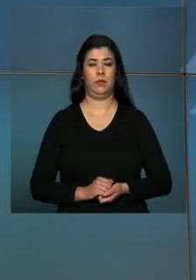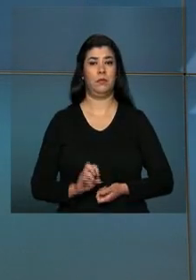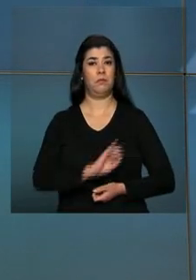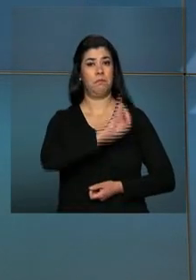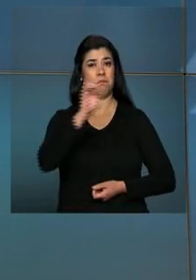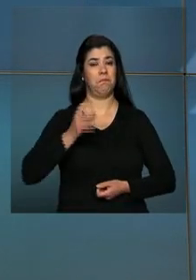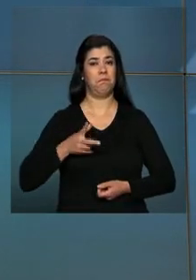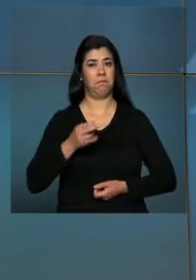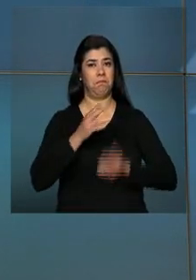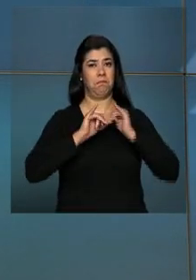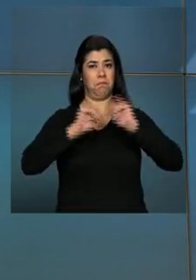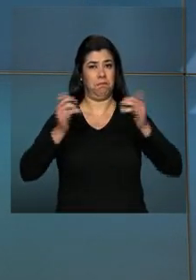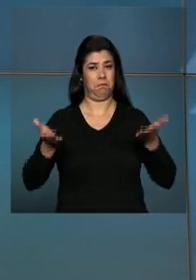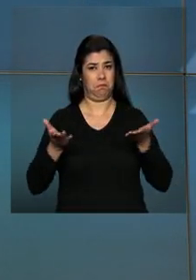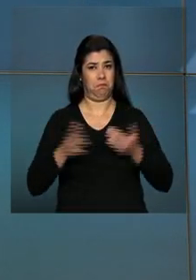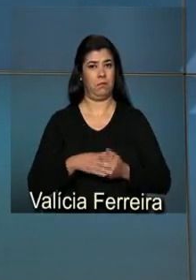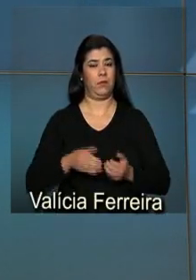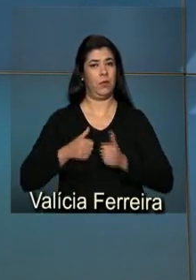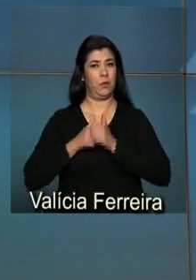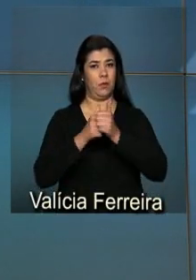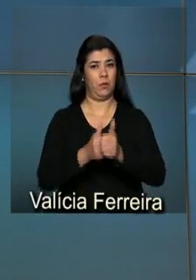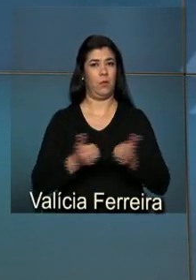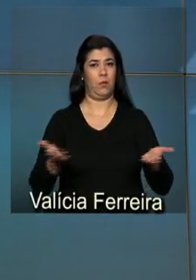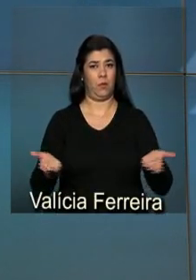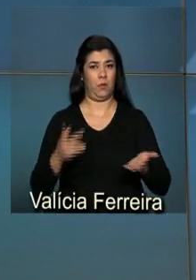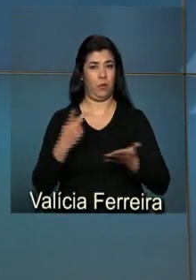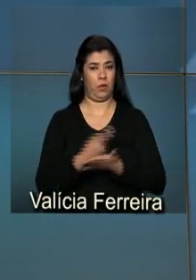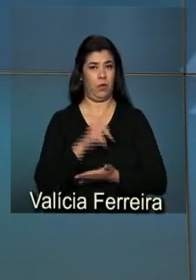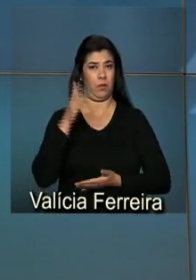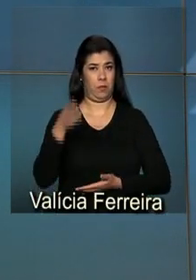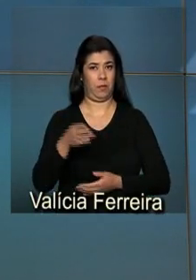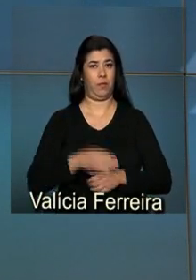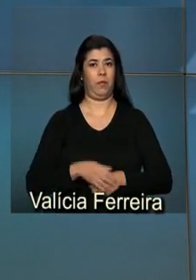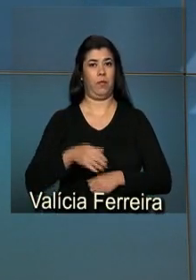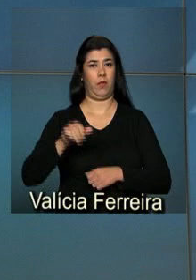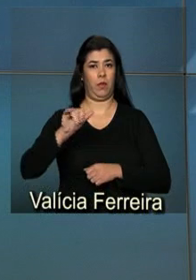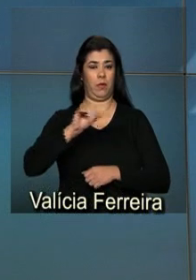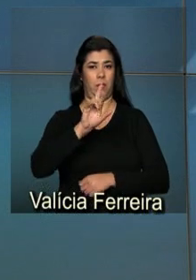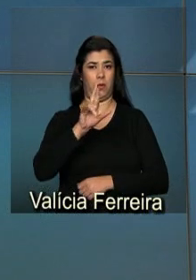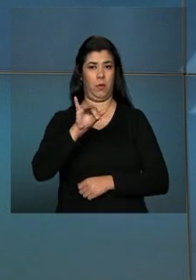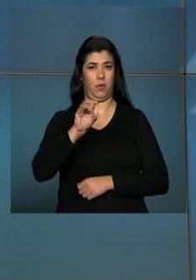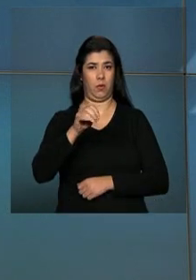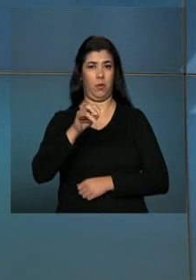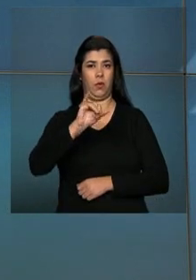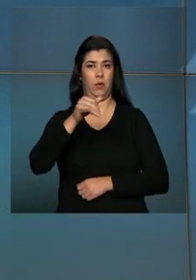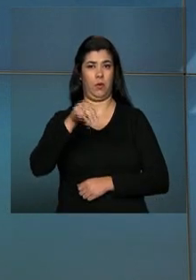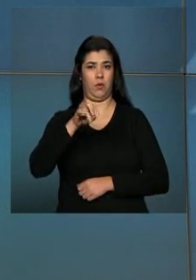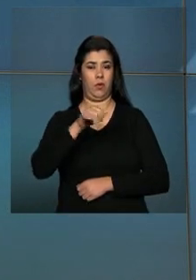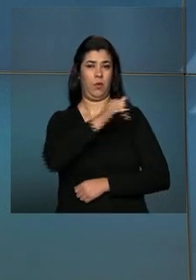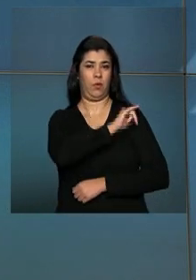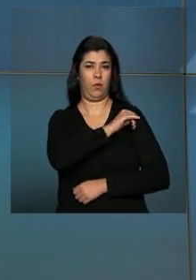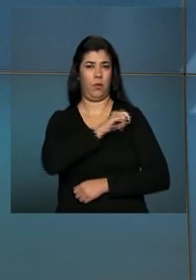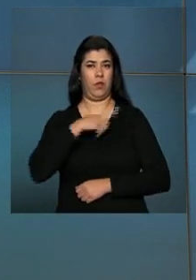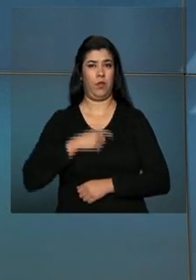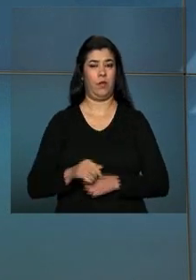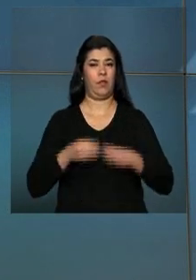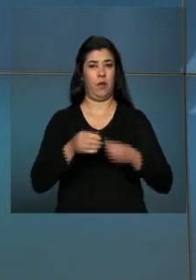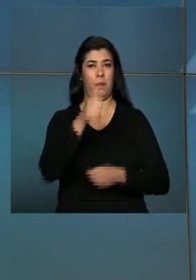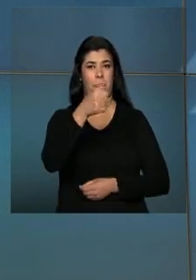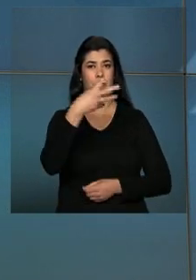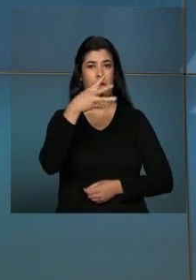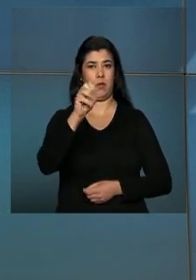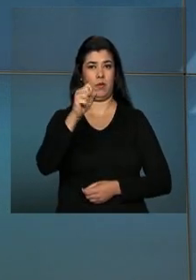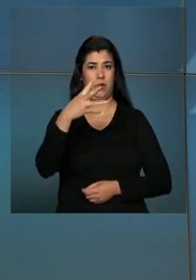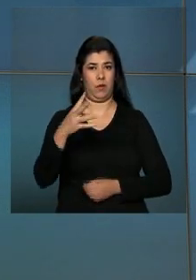Olá, interrompemos a nossa programação para acompanhar ao vivo do Rio de Janeiro a cerimônia de entrega de 1.484